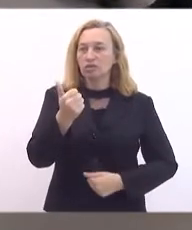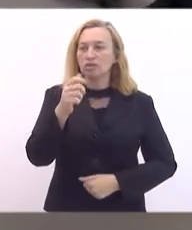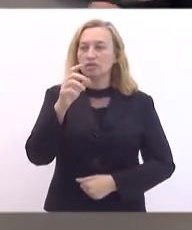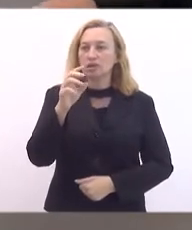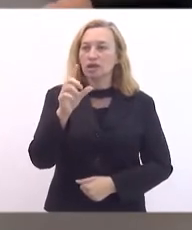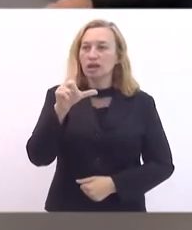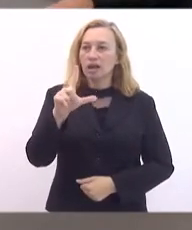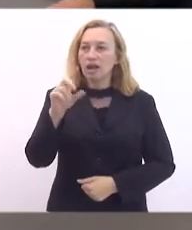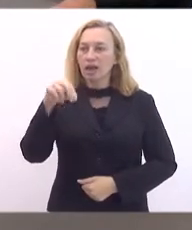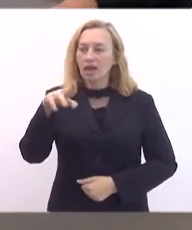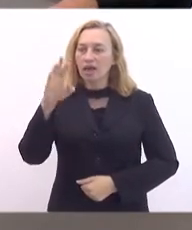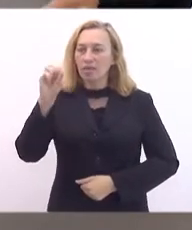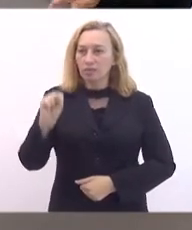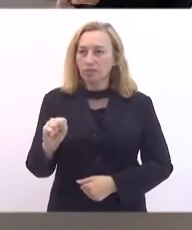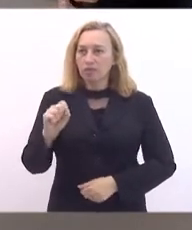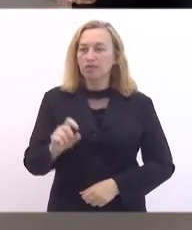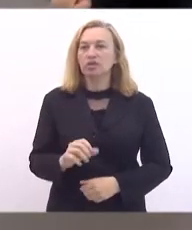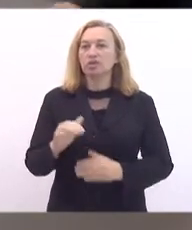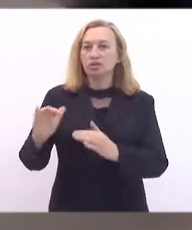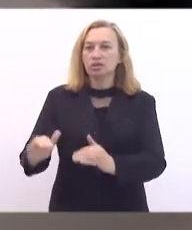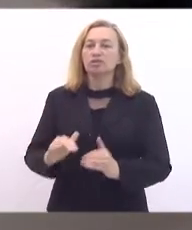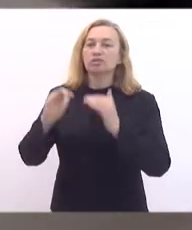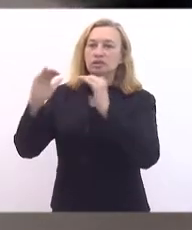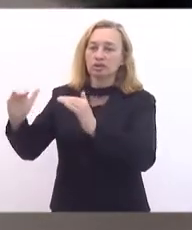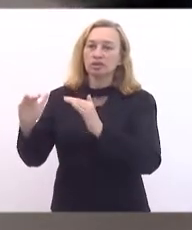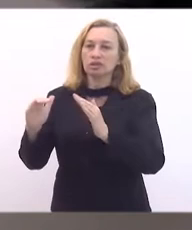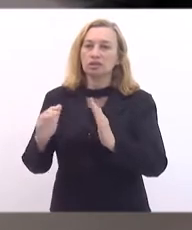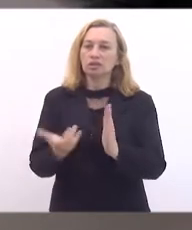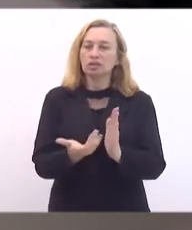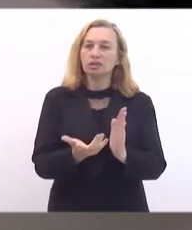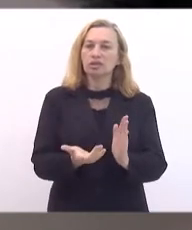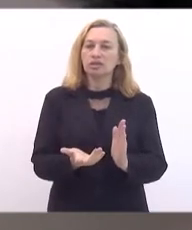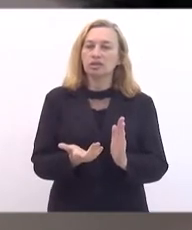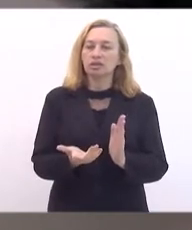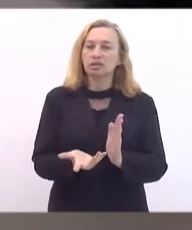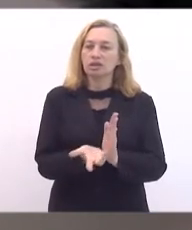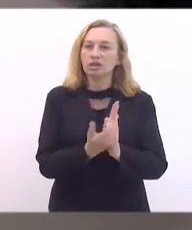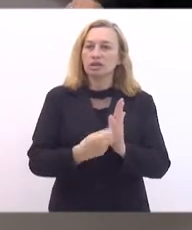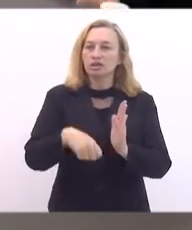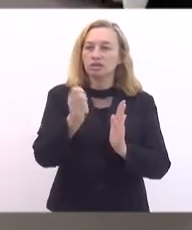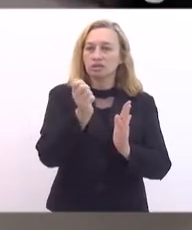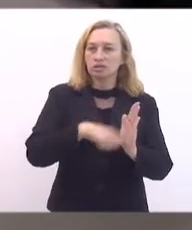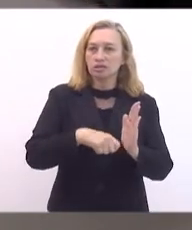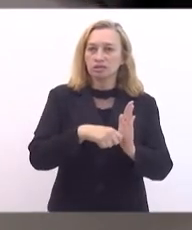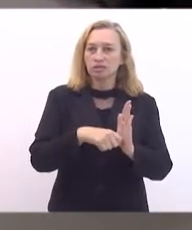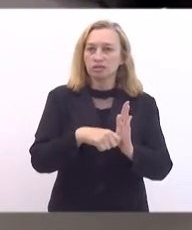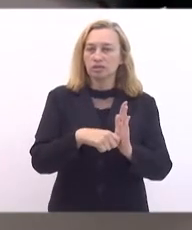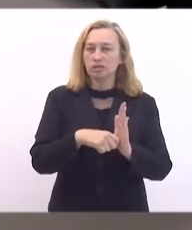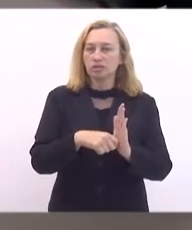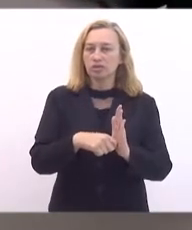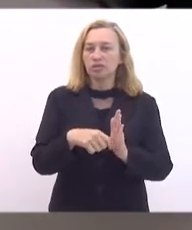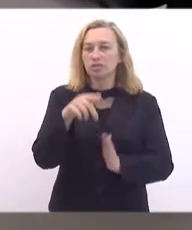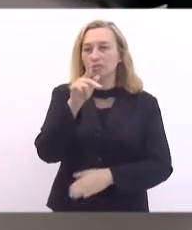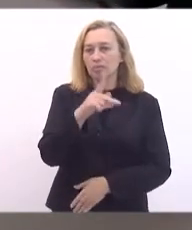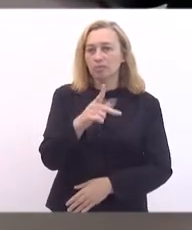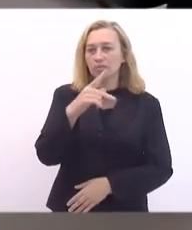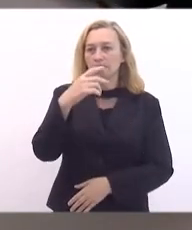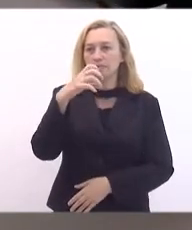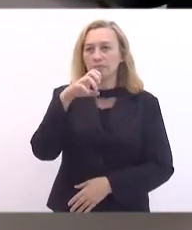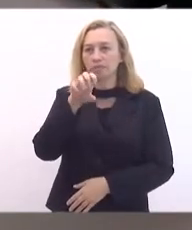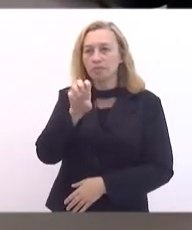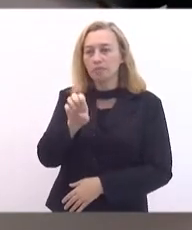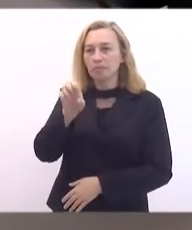Lemos do superintendente de tributação do Pedro Gonçalves a